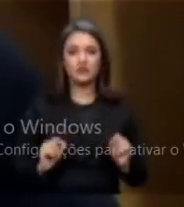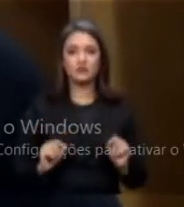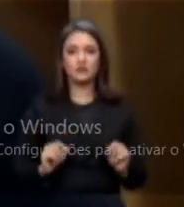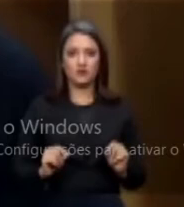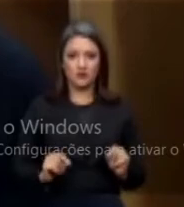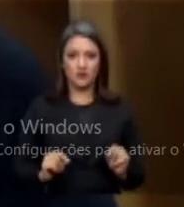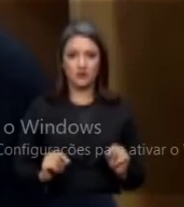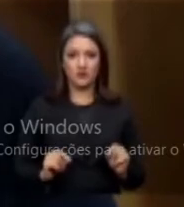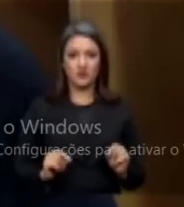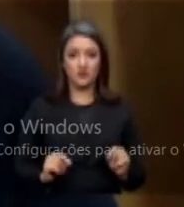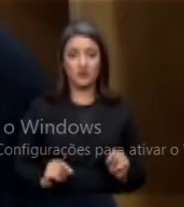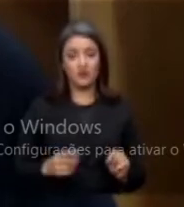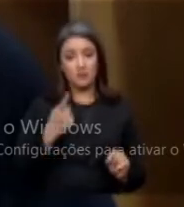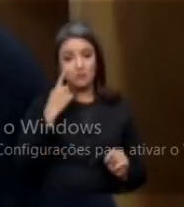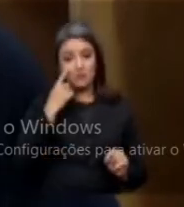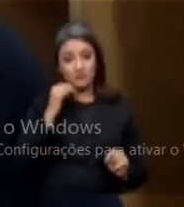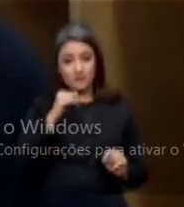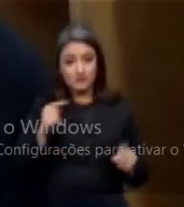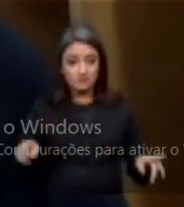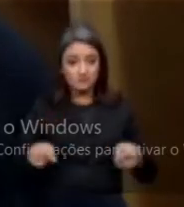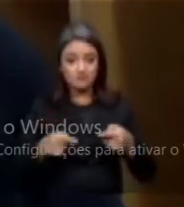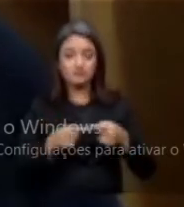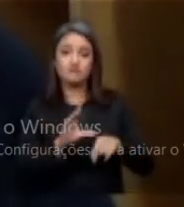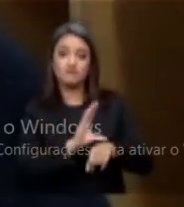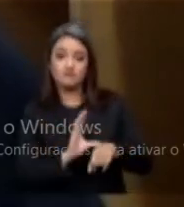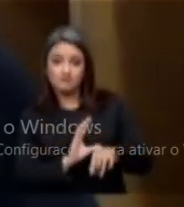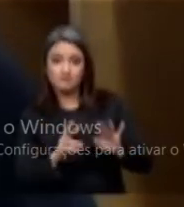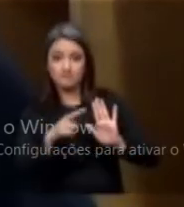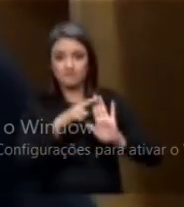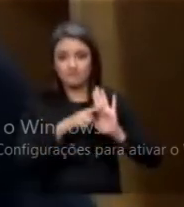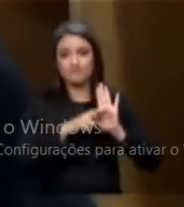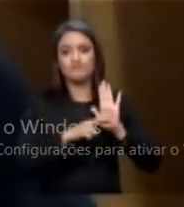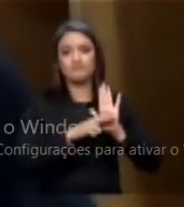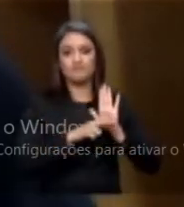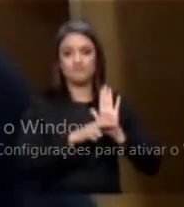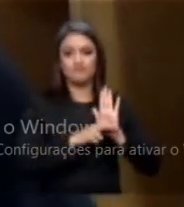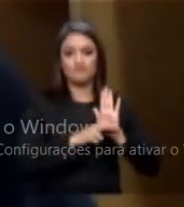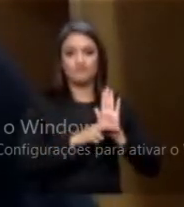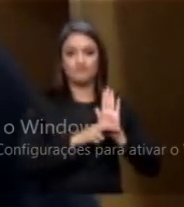de constitucionalidade dessa norma abstratamente considerada.